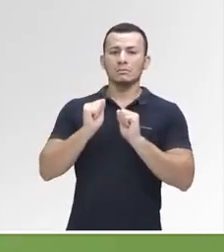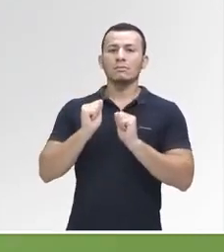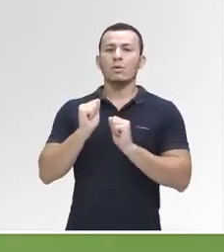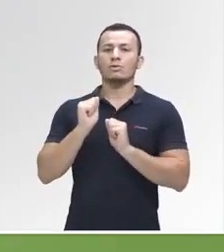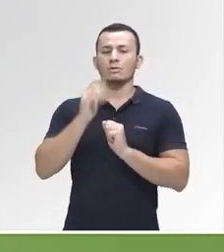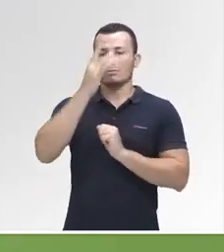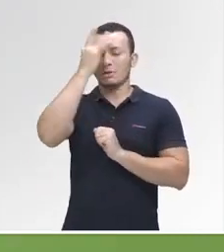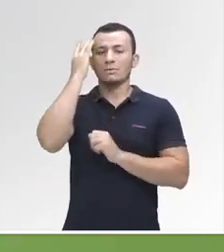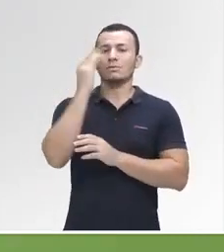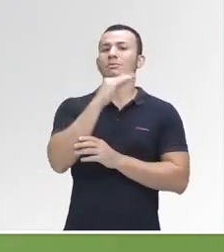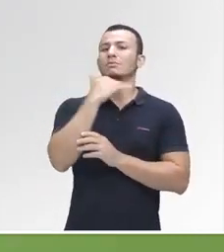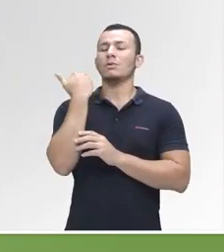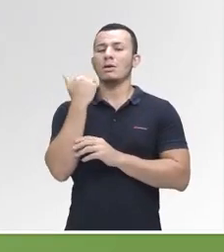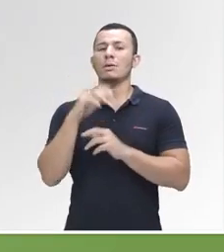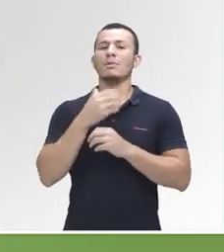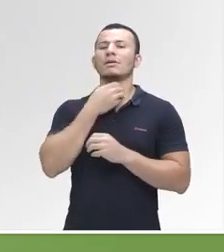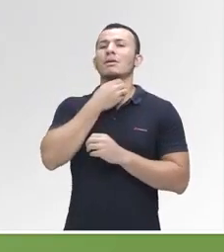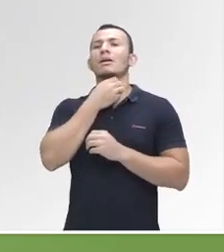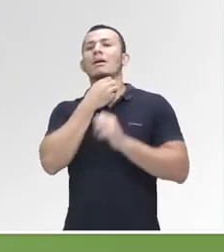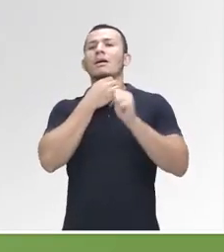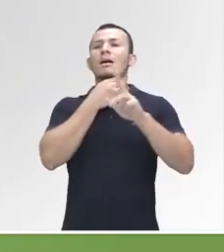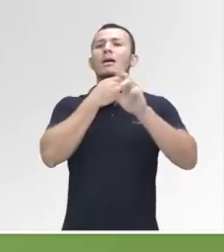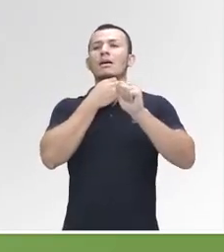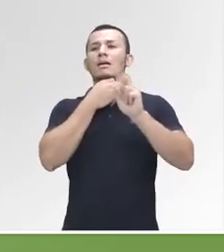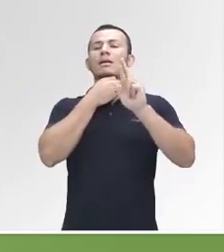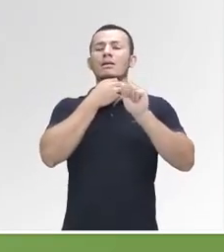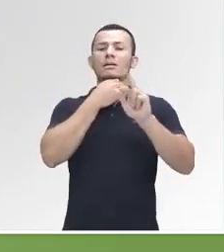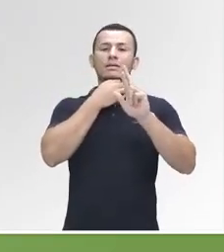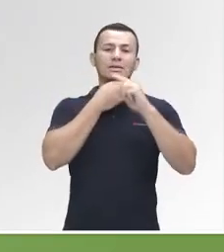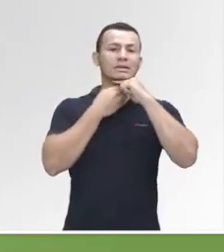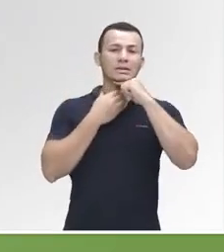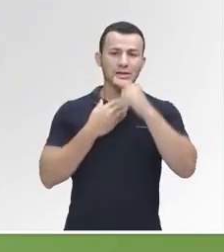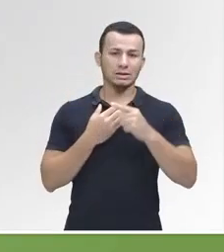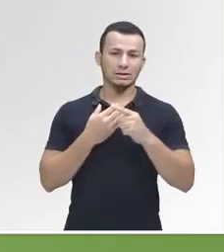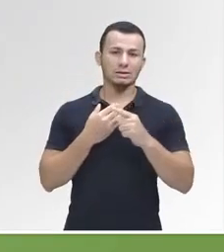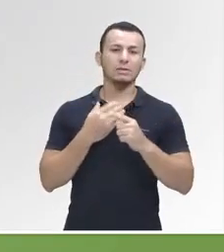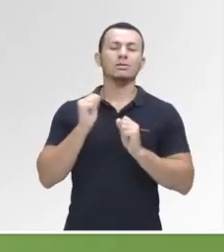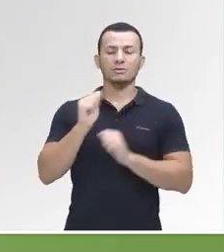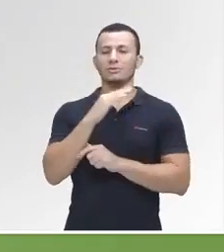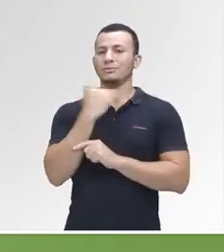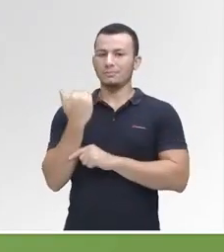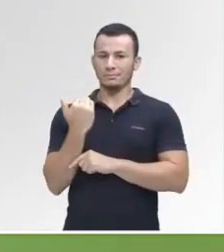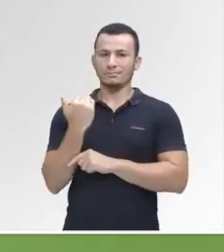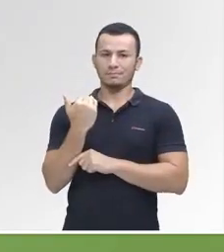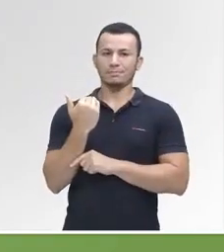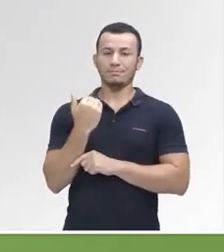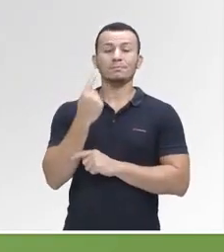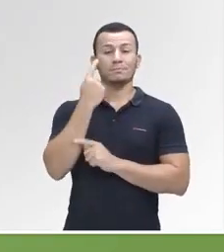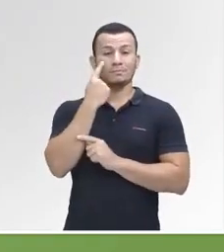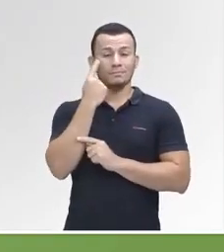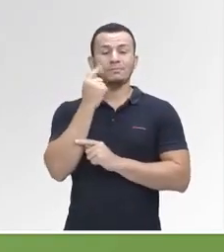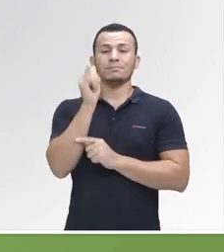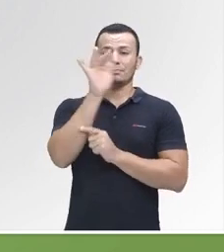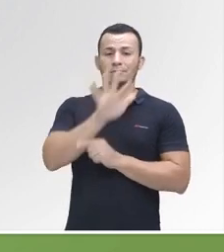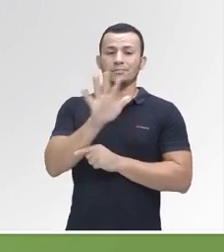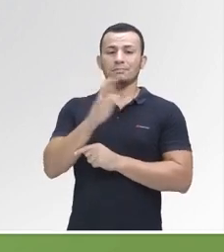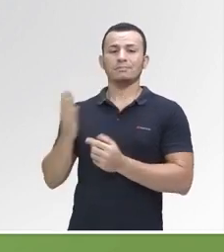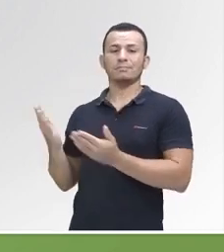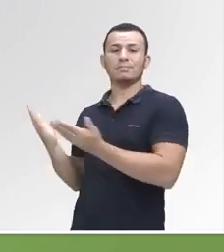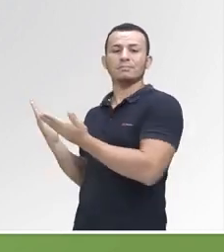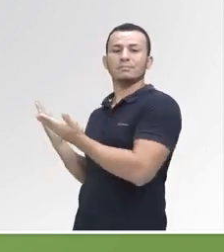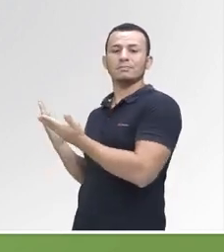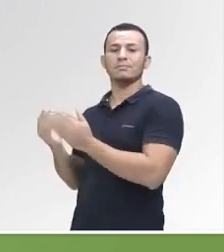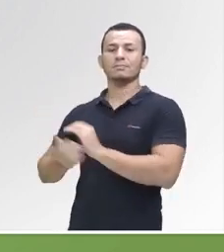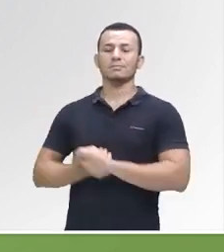por asfixia. Muito bem, olhem só, nessa imagem,